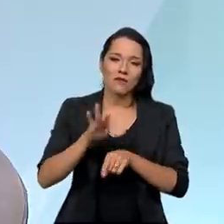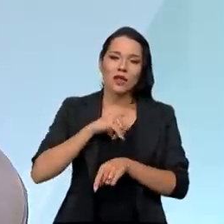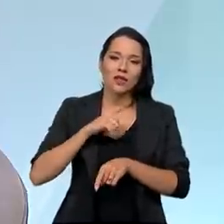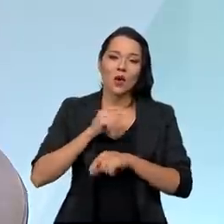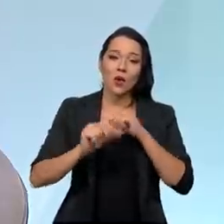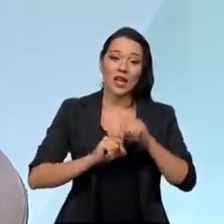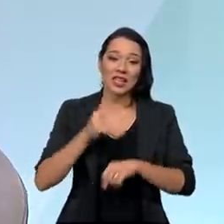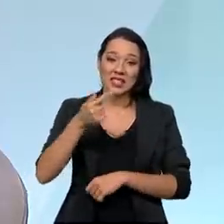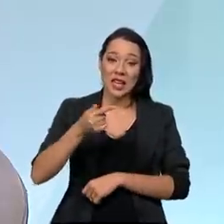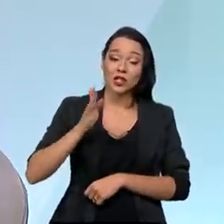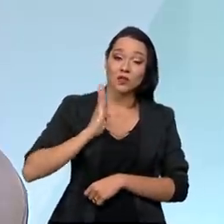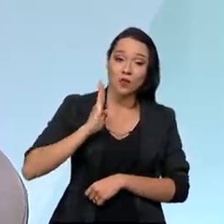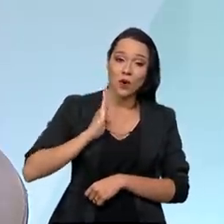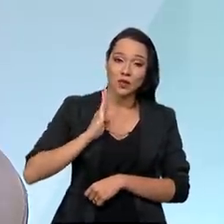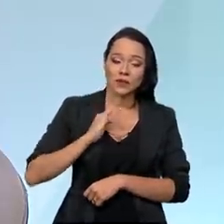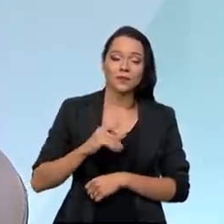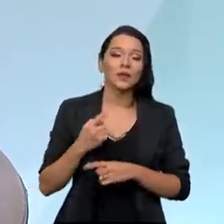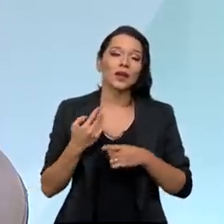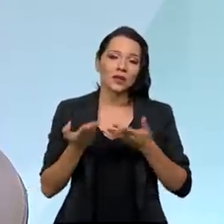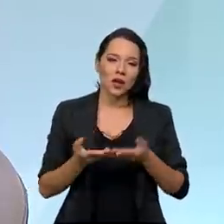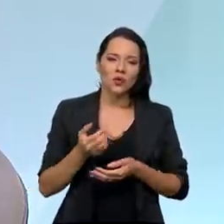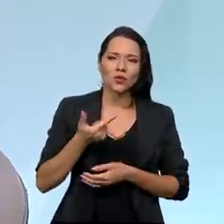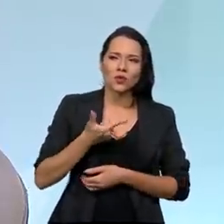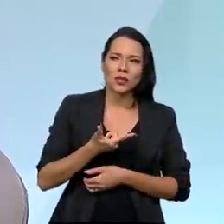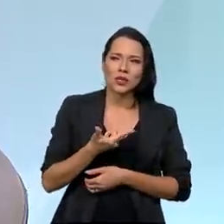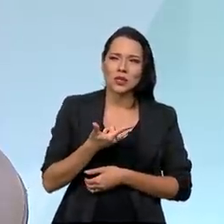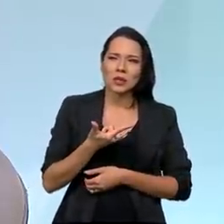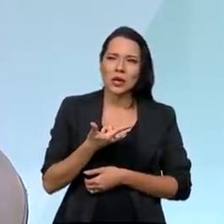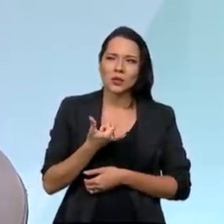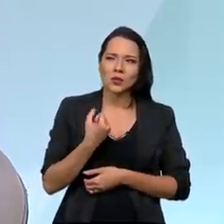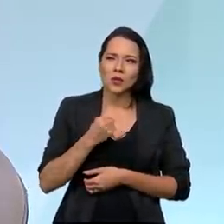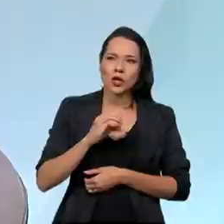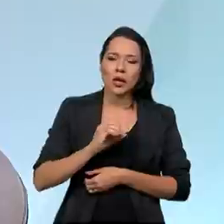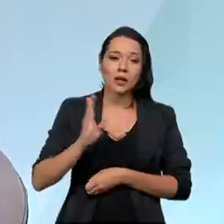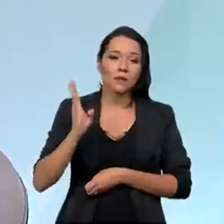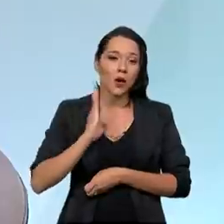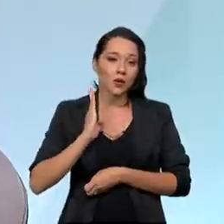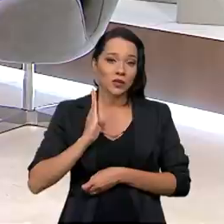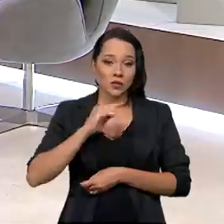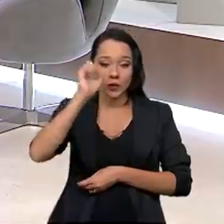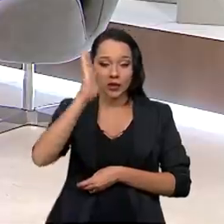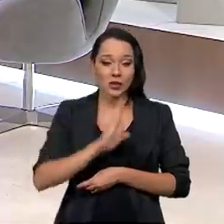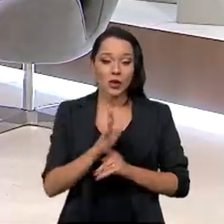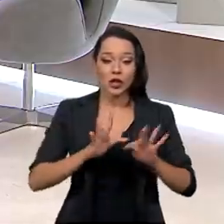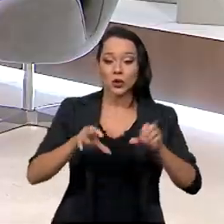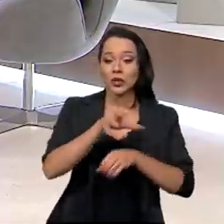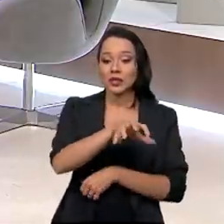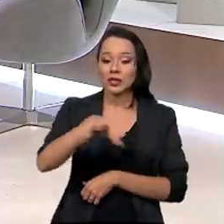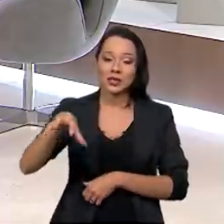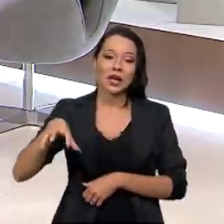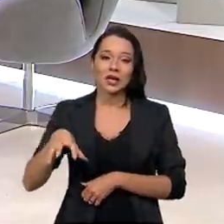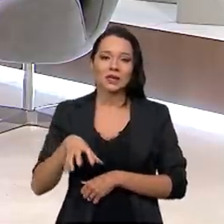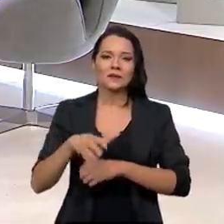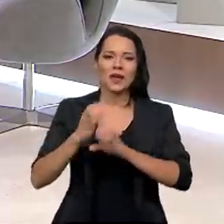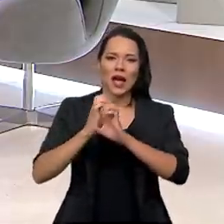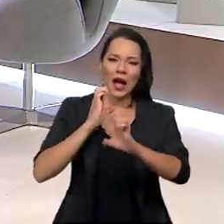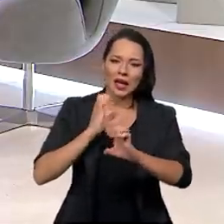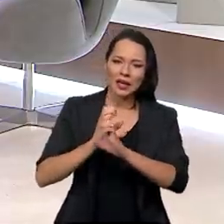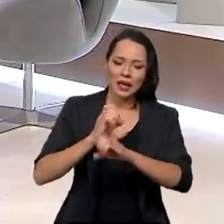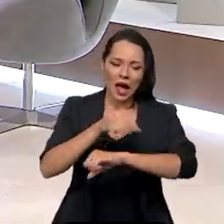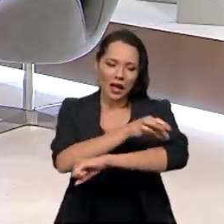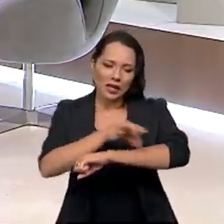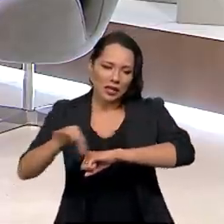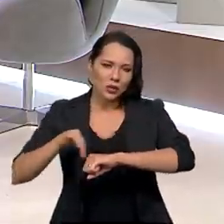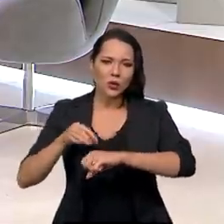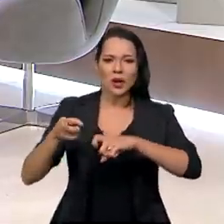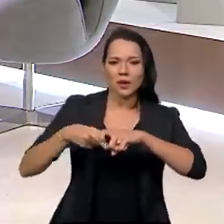consigo 7 bolsas. Portanto, 280 bolsas no país, em todas as áreas: arquitetura,